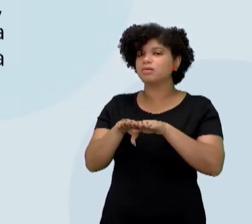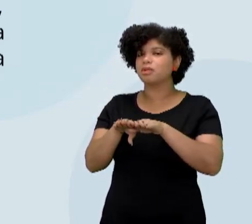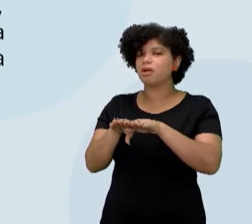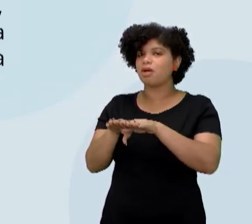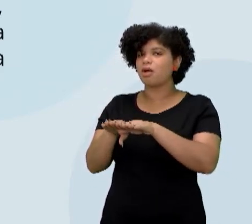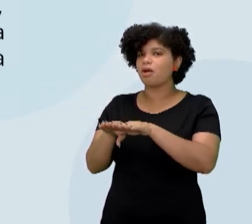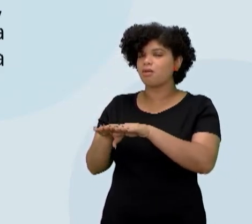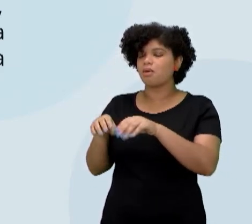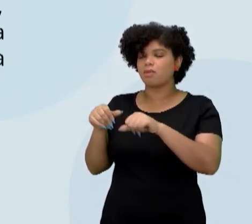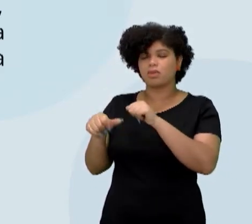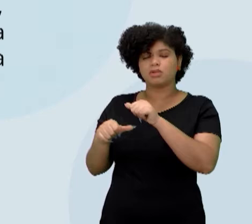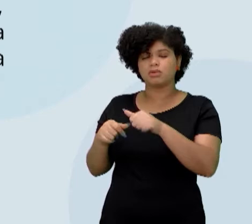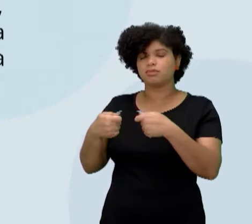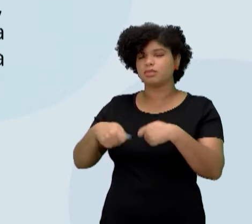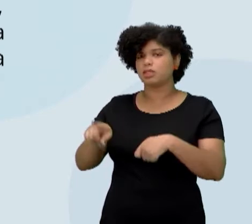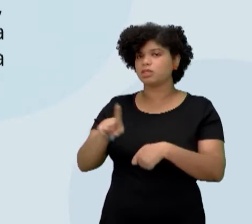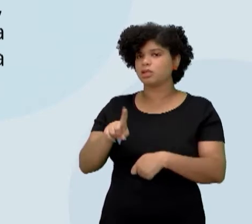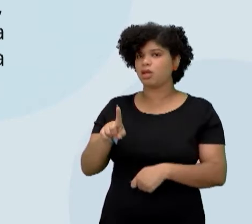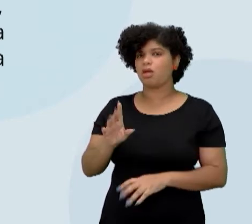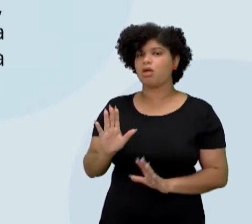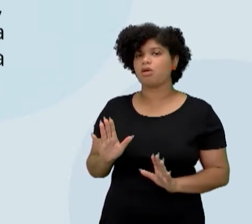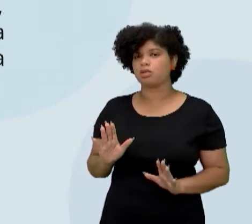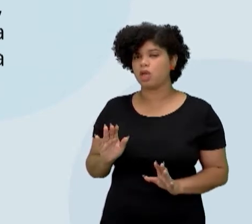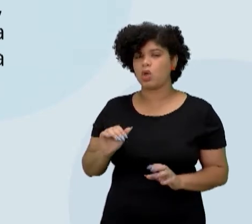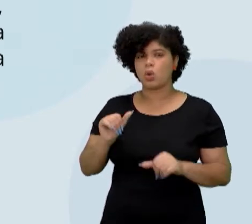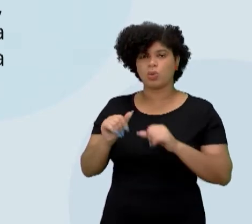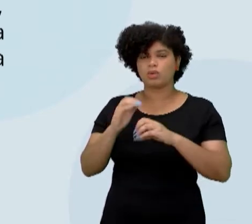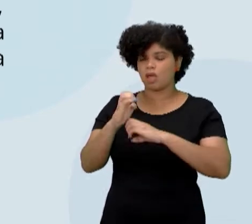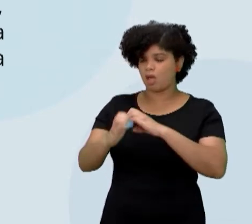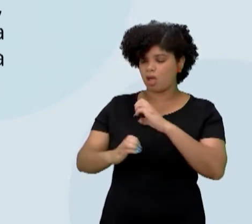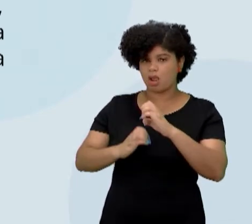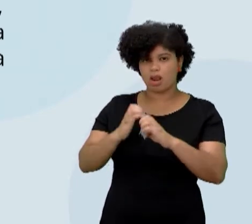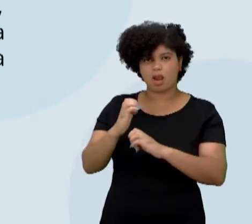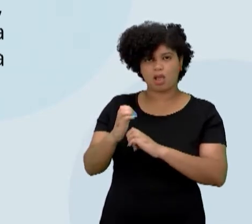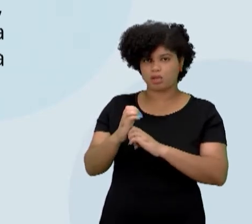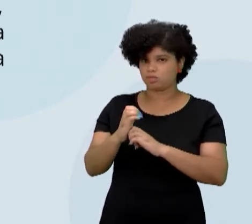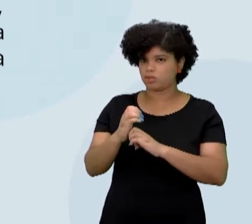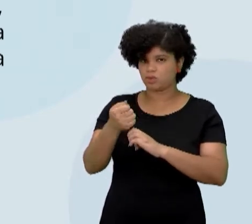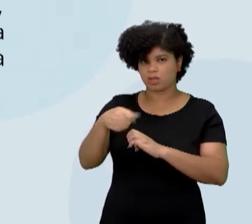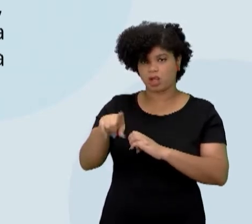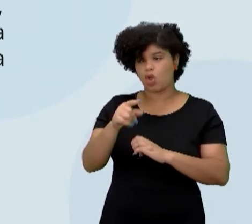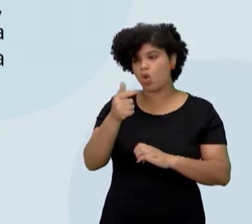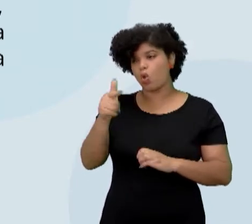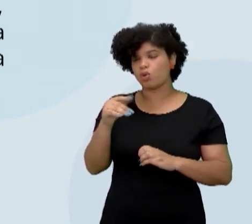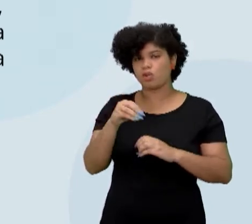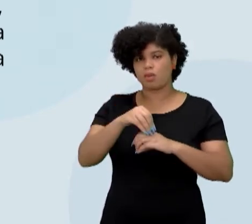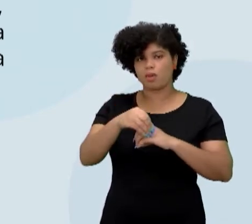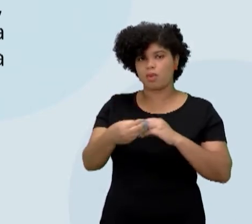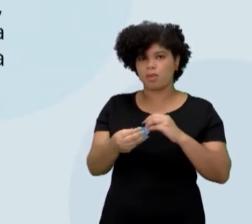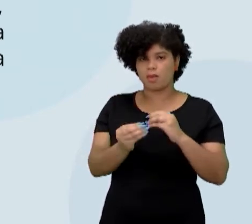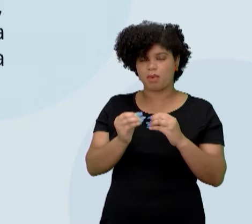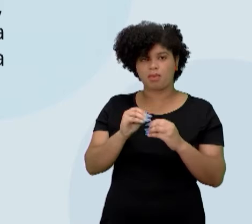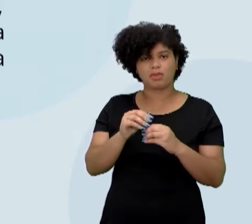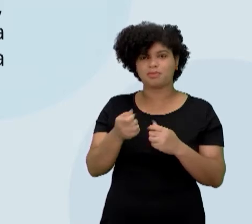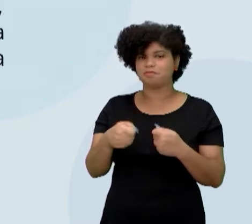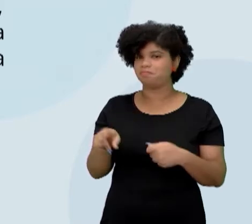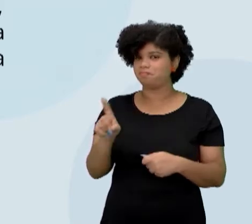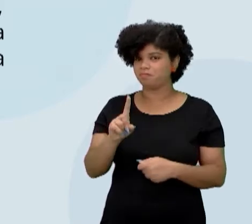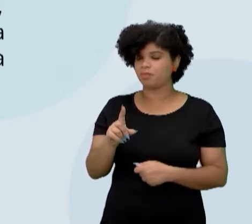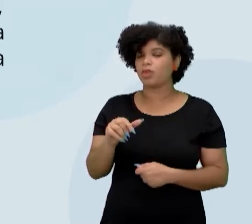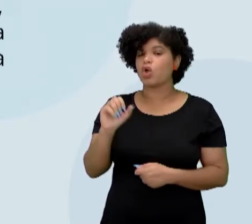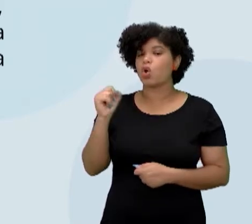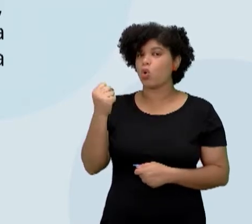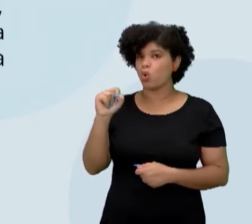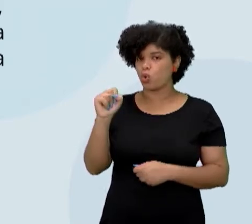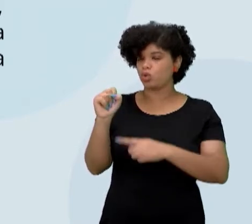fazer nada. Ele já está estável, ele não precisa trocar elétrons, ele não precisa se juntar a outro elemento. Então, ele tem 8